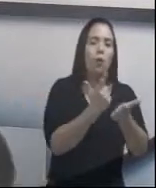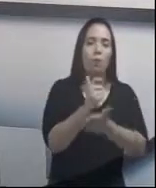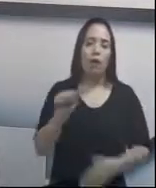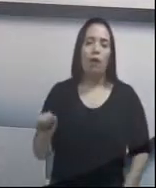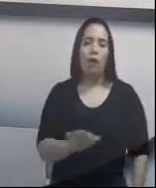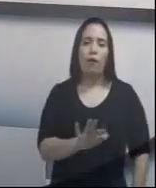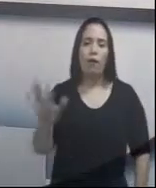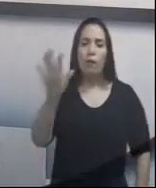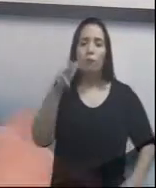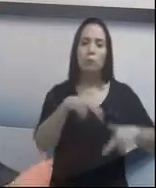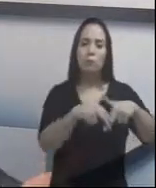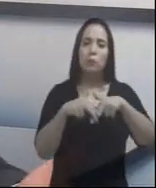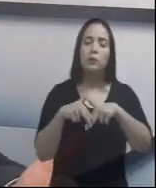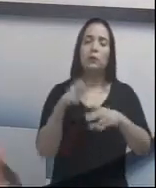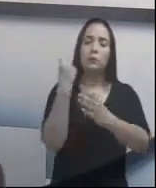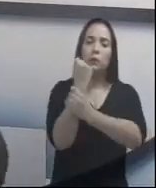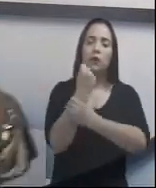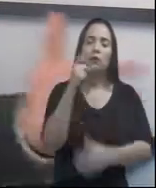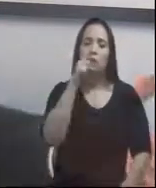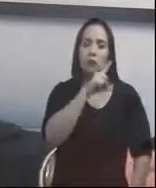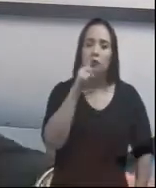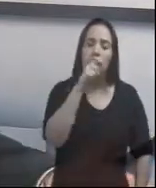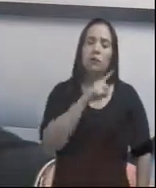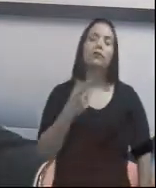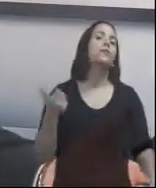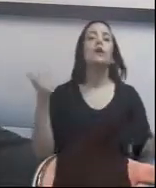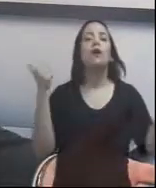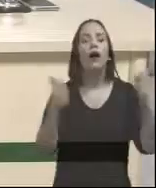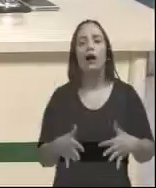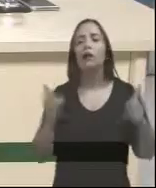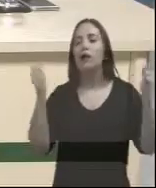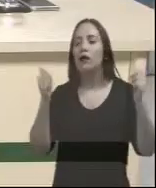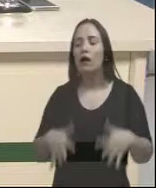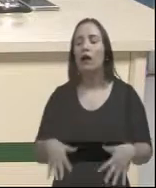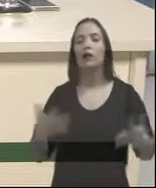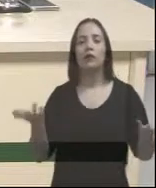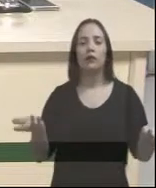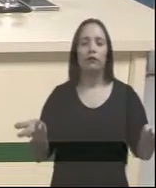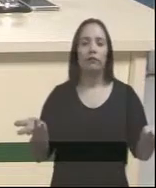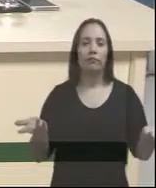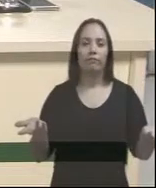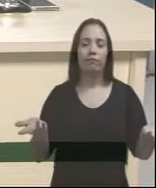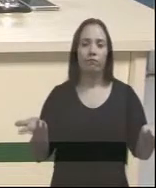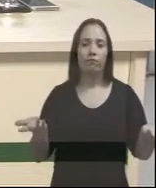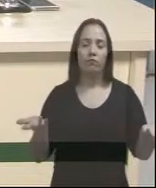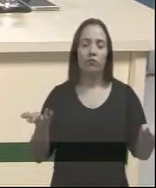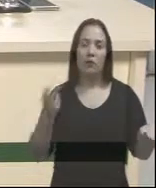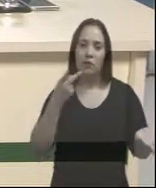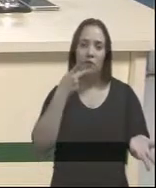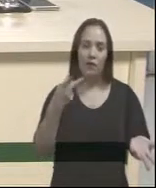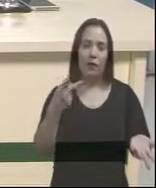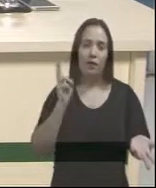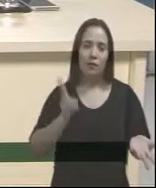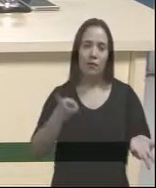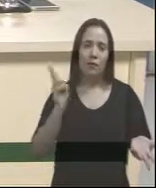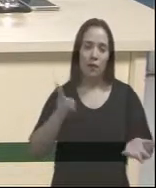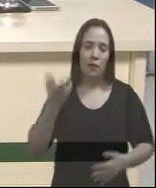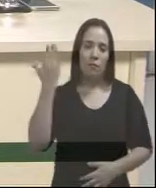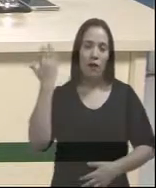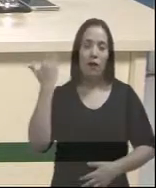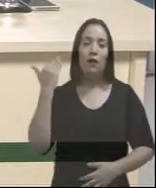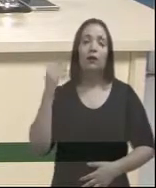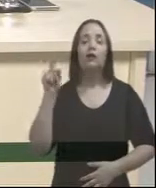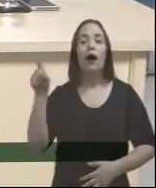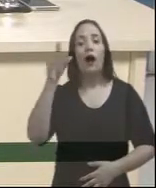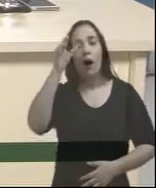e por isso que a segurança não presta, só quer gastar dinheiro e fazer esquema a New Land. Era direto essas coisas lá, né? É. O